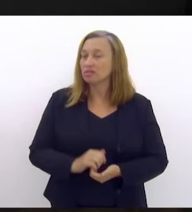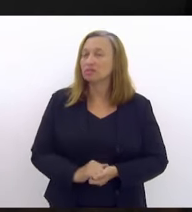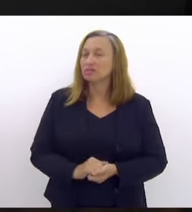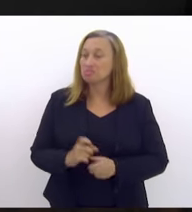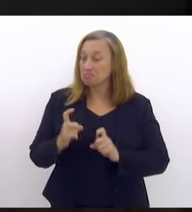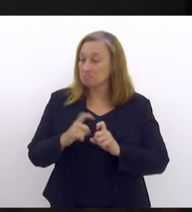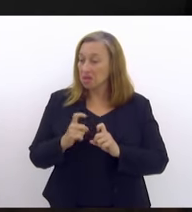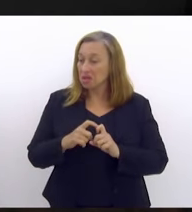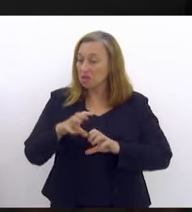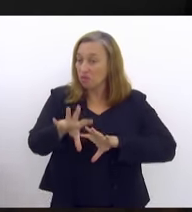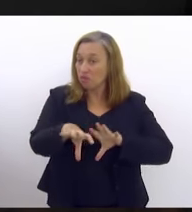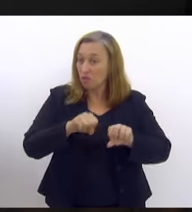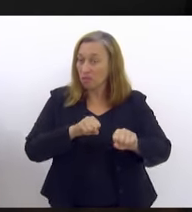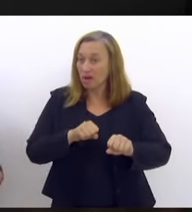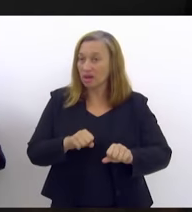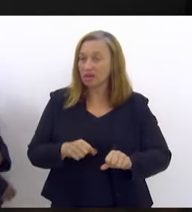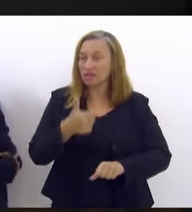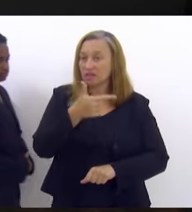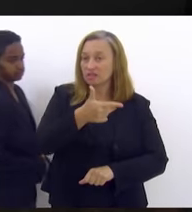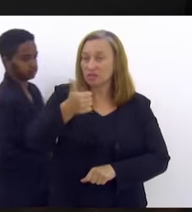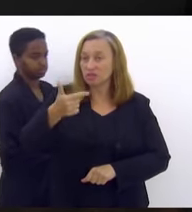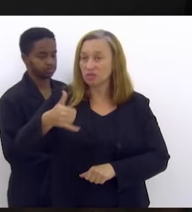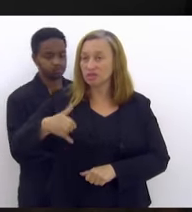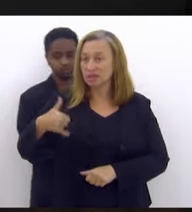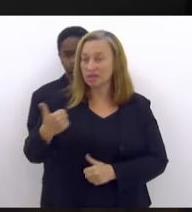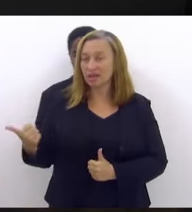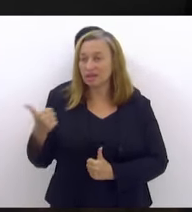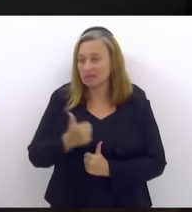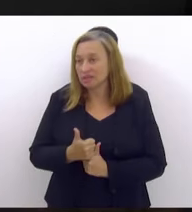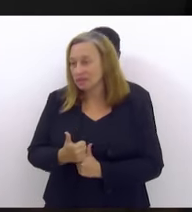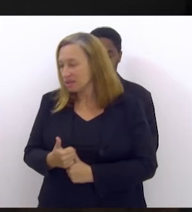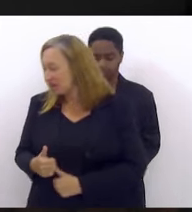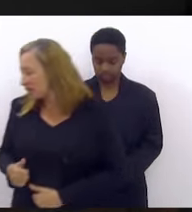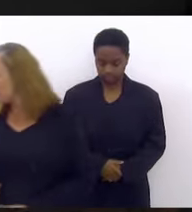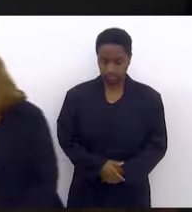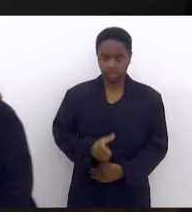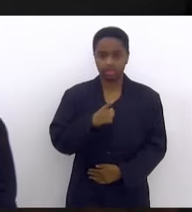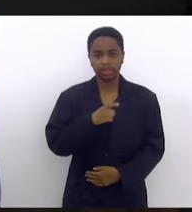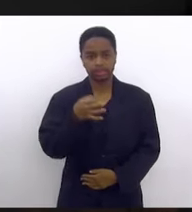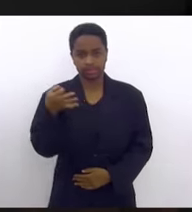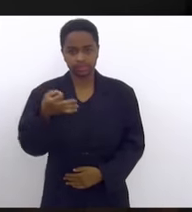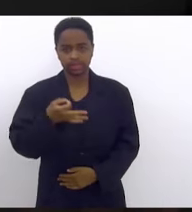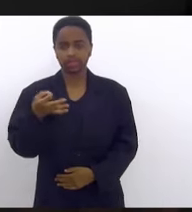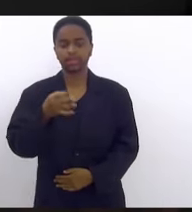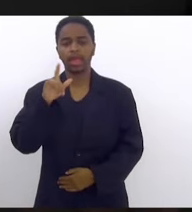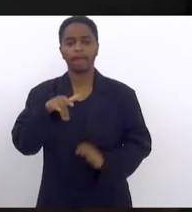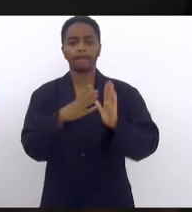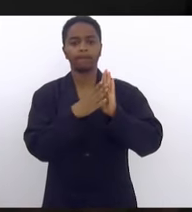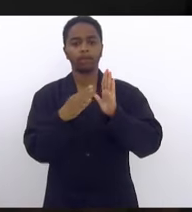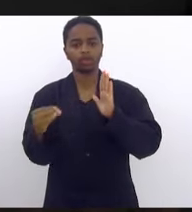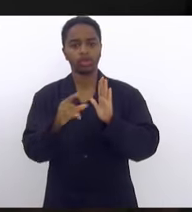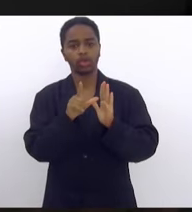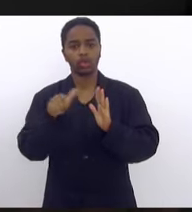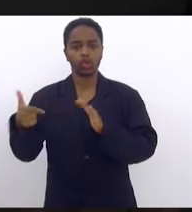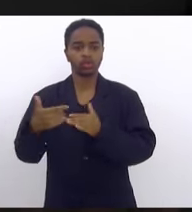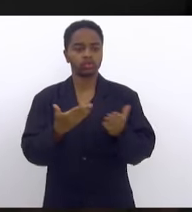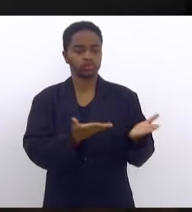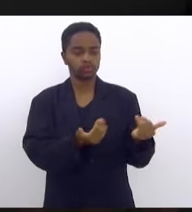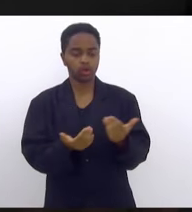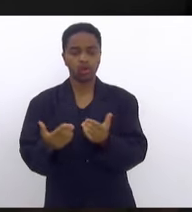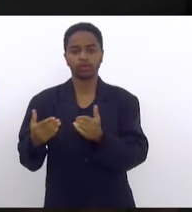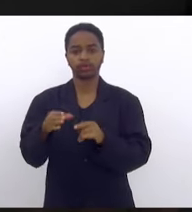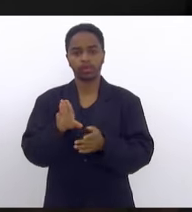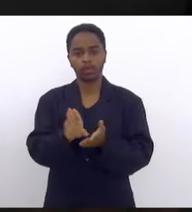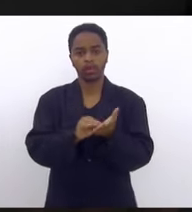médico formado com 22 anos, e eu tenho certeza que você é inspiração para muitos jovens. E eu sempre